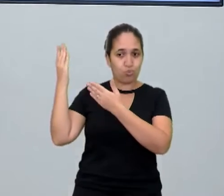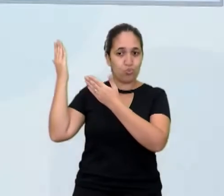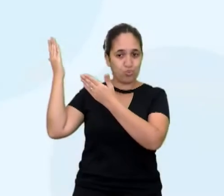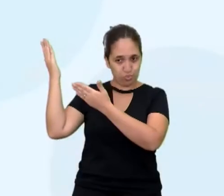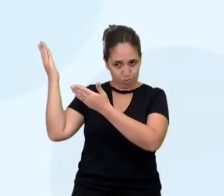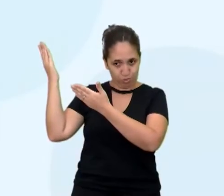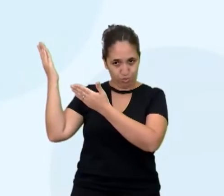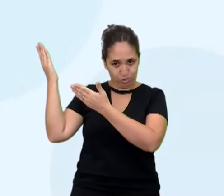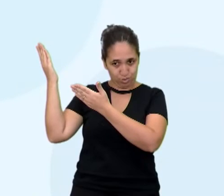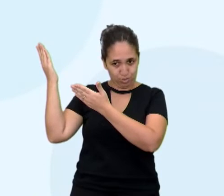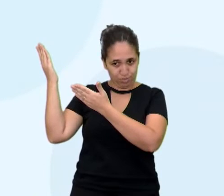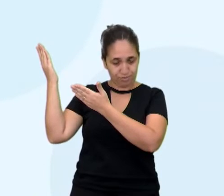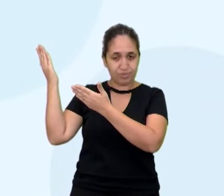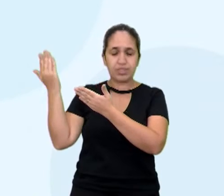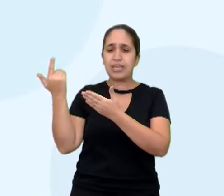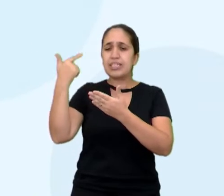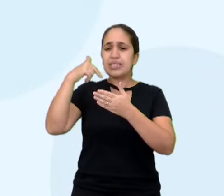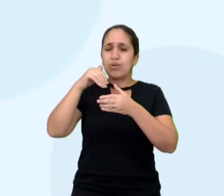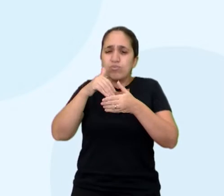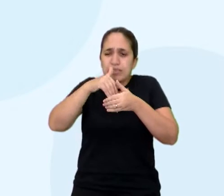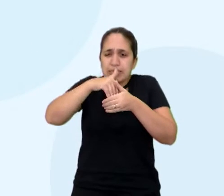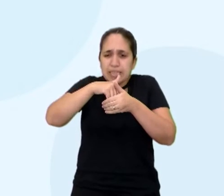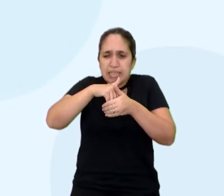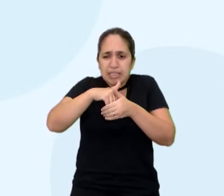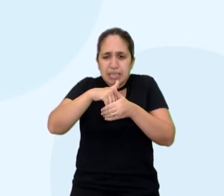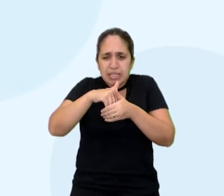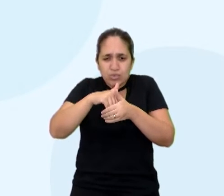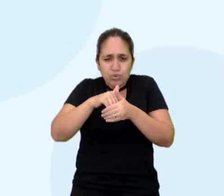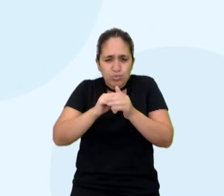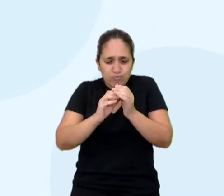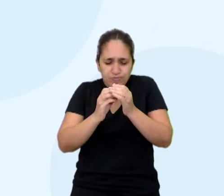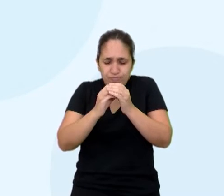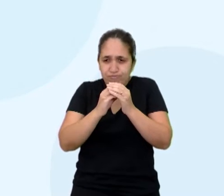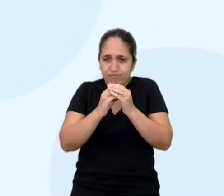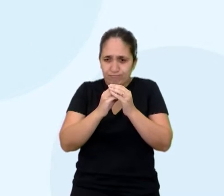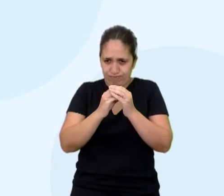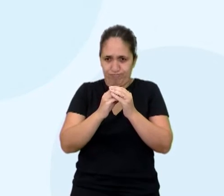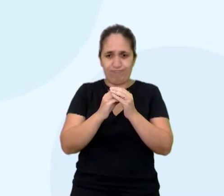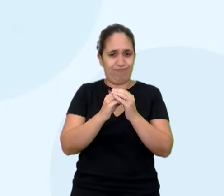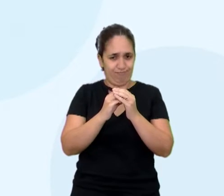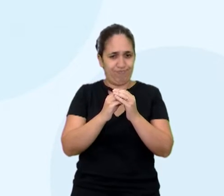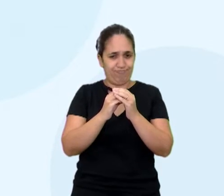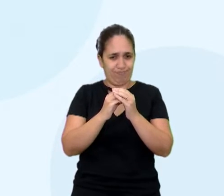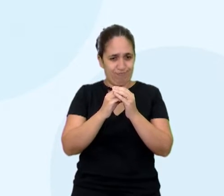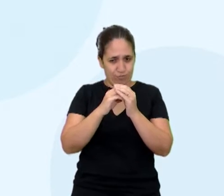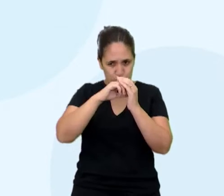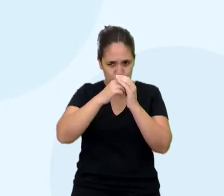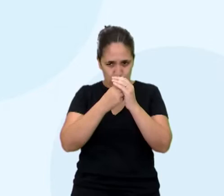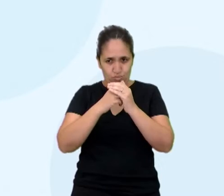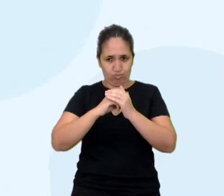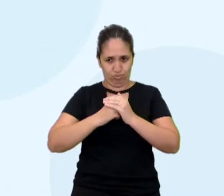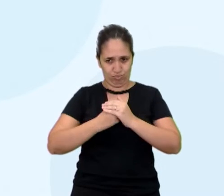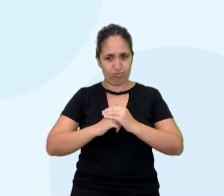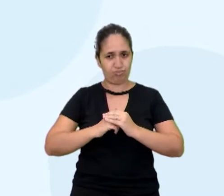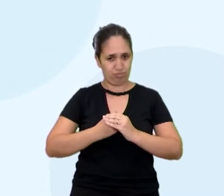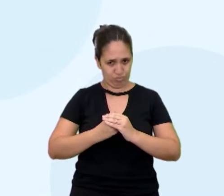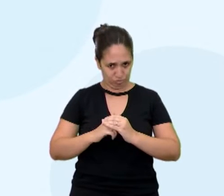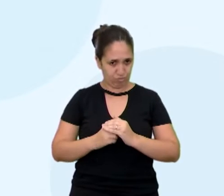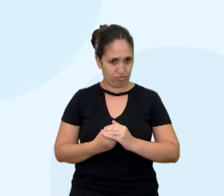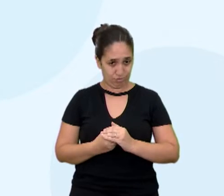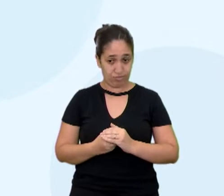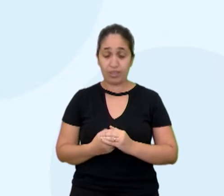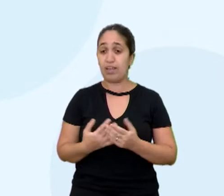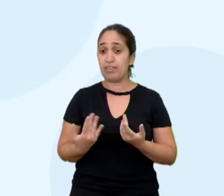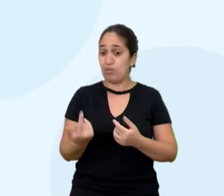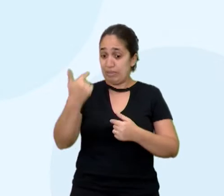nervos intrínsecos são aqueles nervos que estão para o lado de dentro dos órgãos. Dentro dos